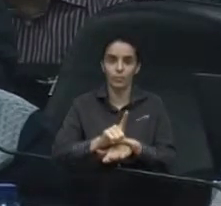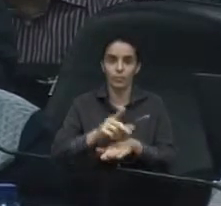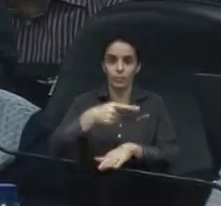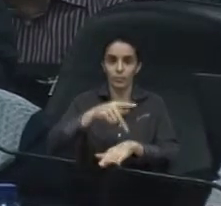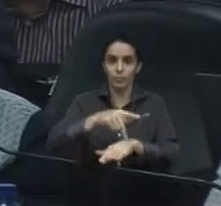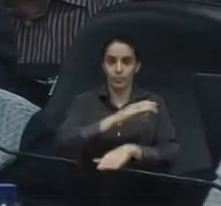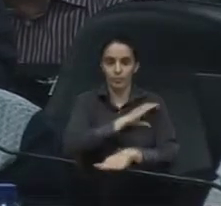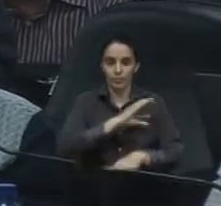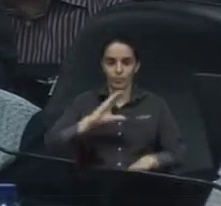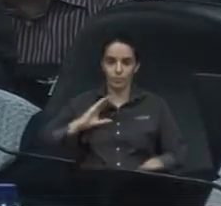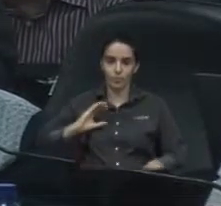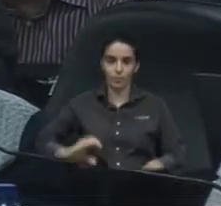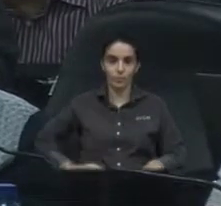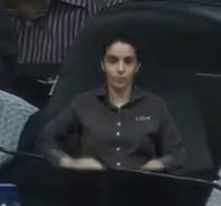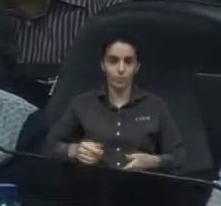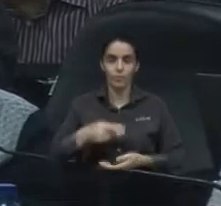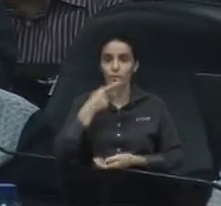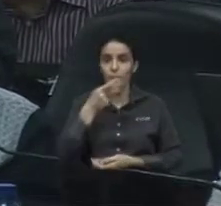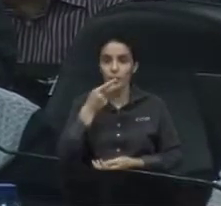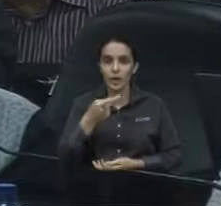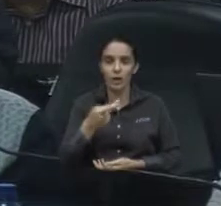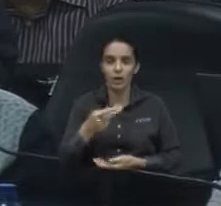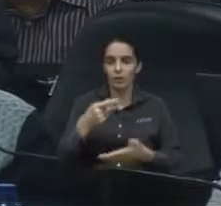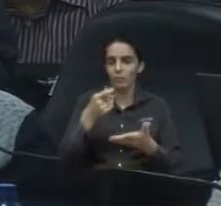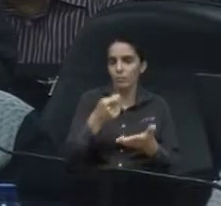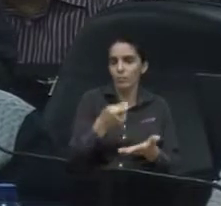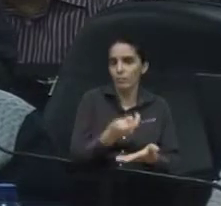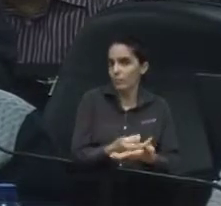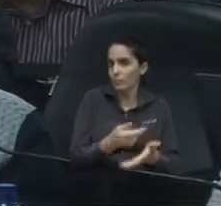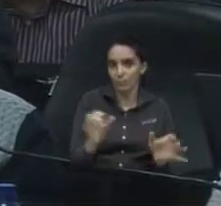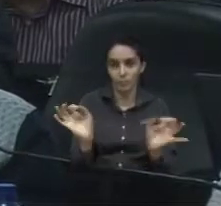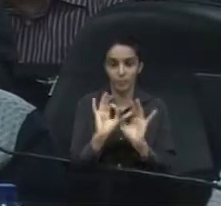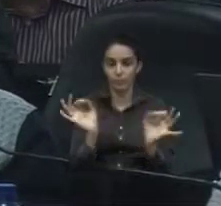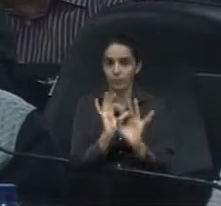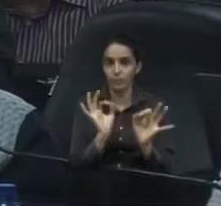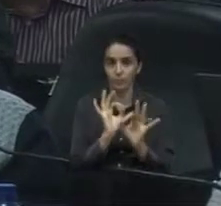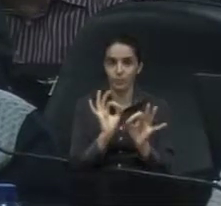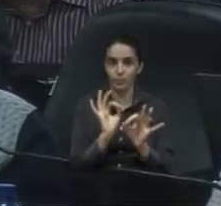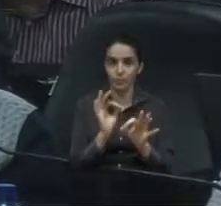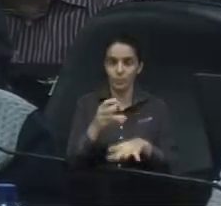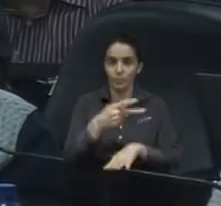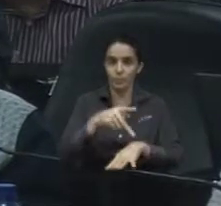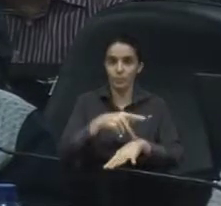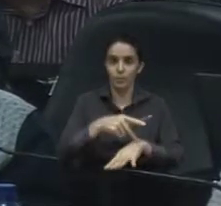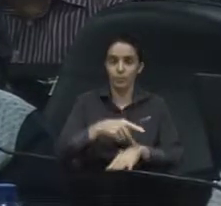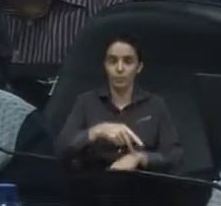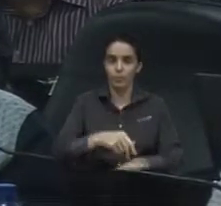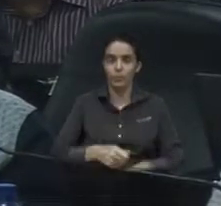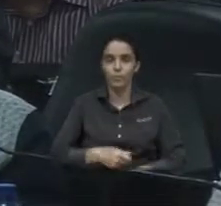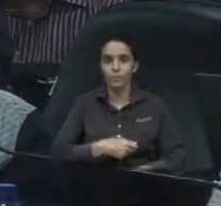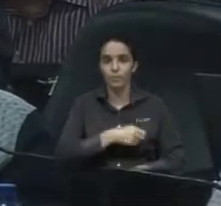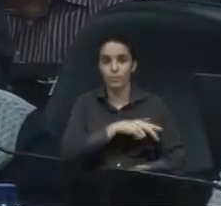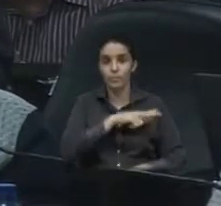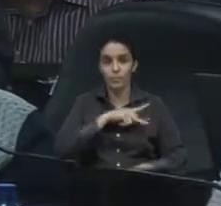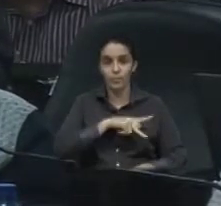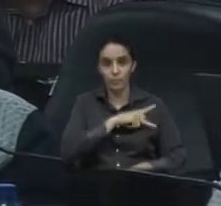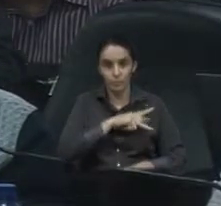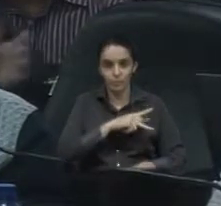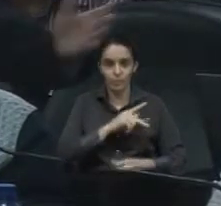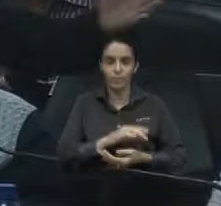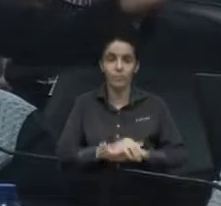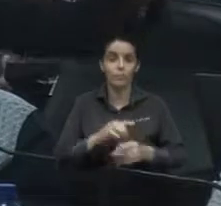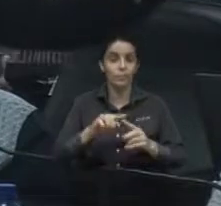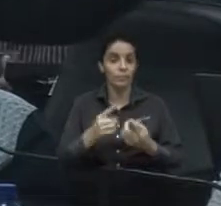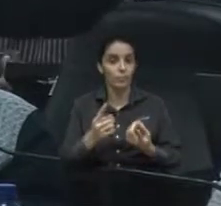comprar nada do Paraguai, às vezes a pessoa vai fazer uma compra no Paraguai, vai presa na divisa, prende as mercadorias,